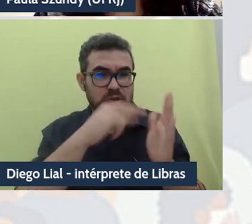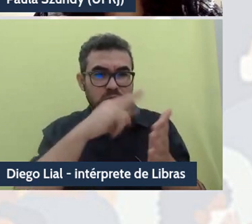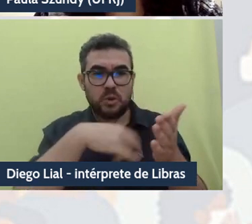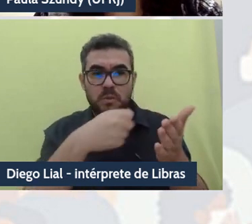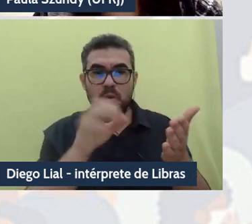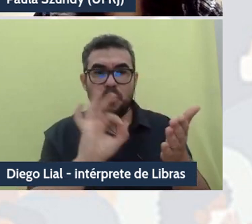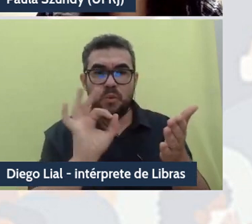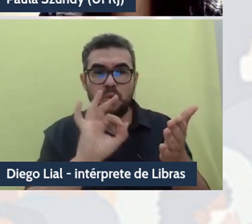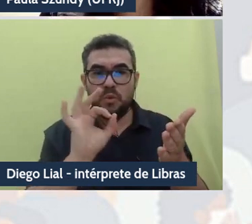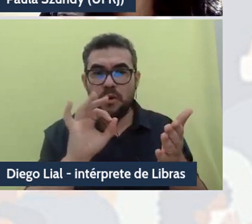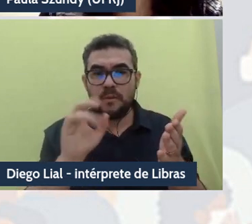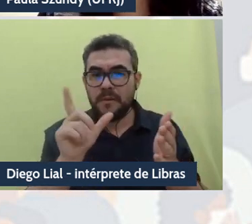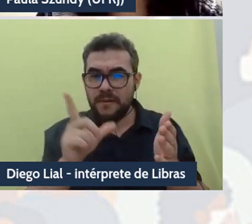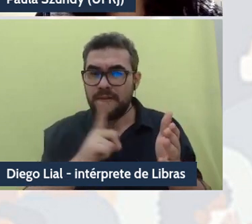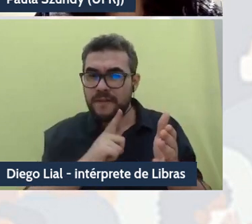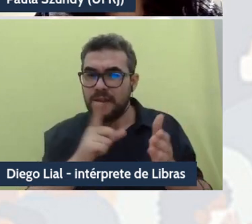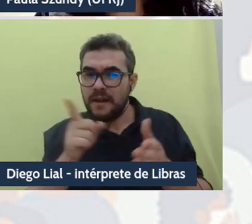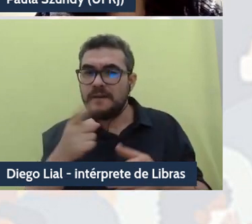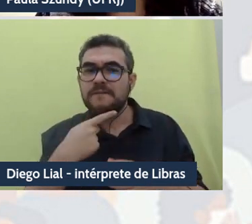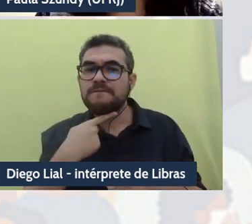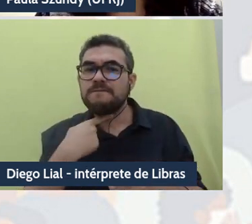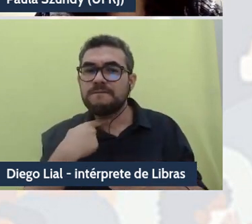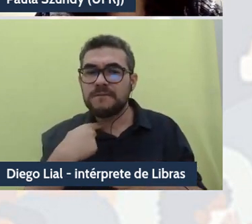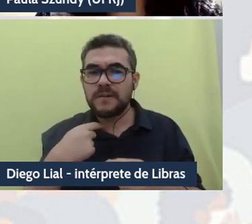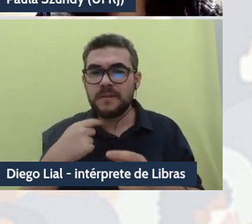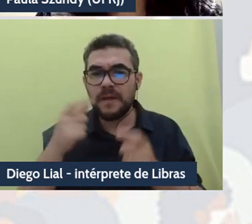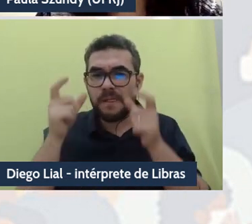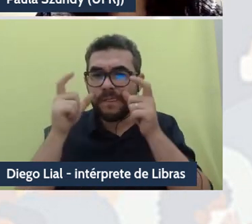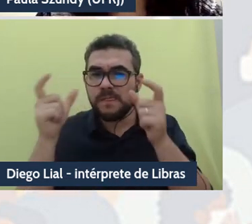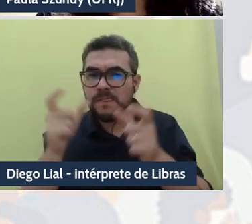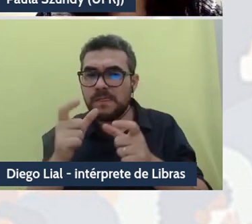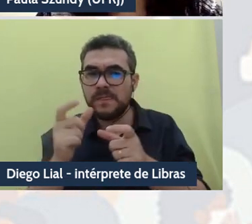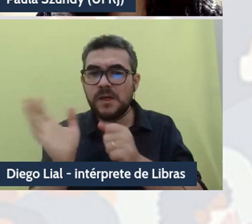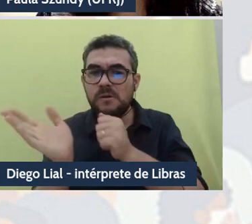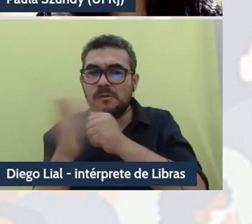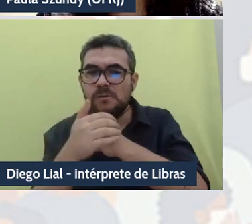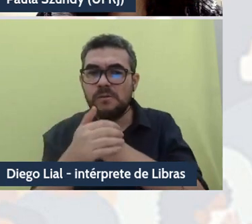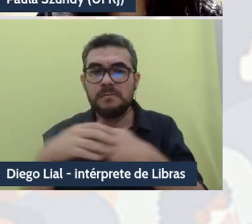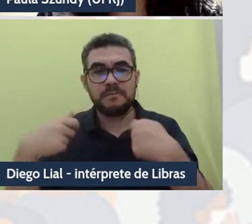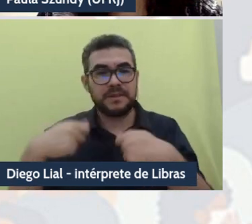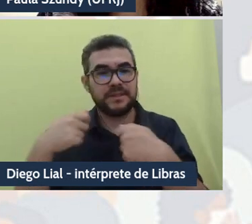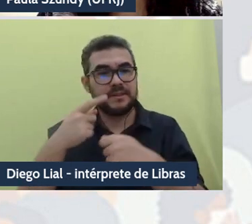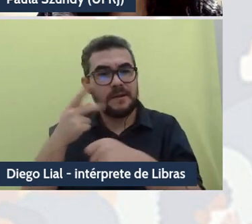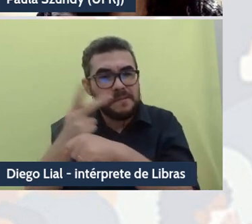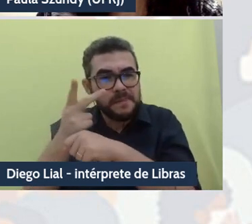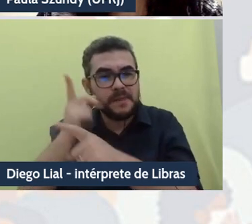a BNCC, tenho pensado, né, a BNCC como uma arena de disputas